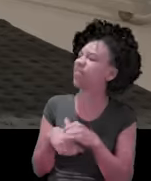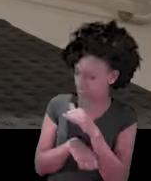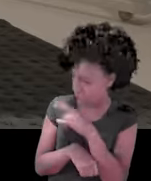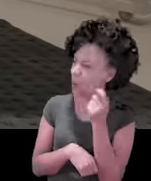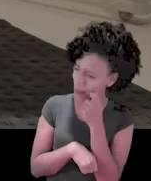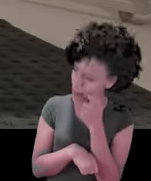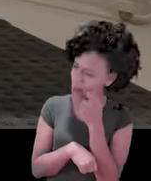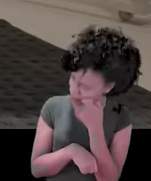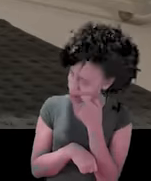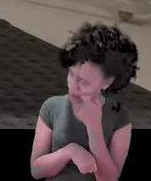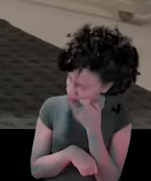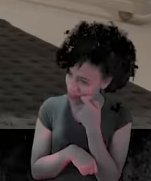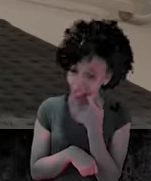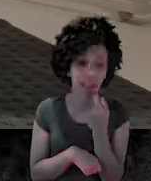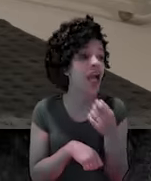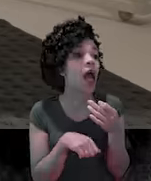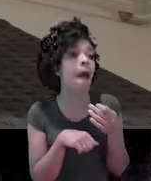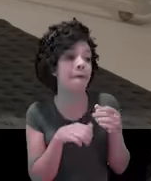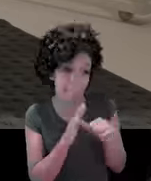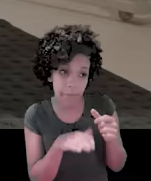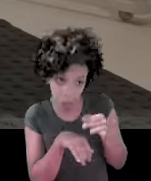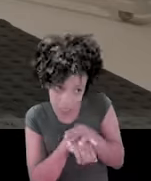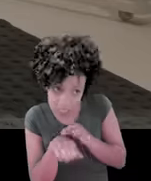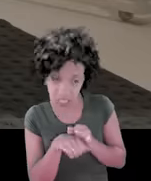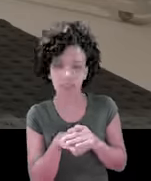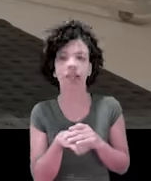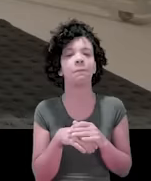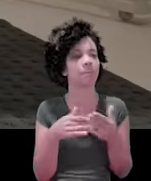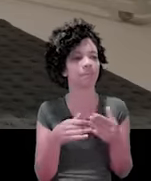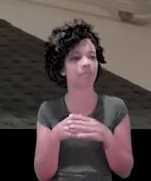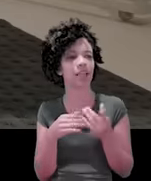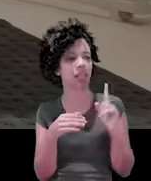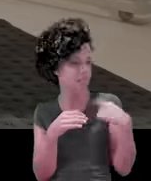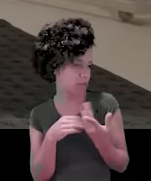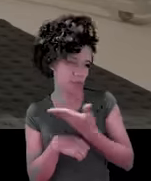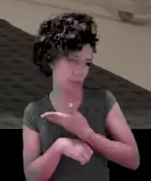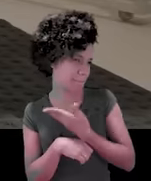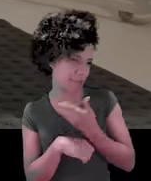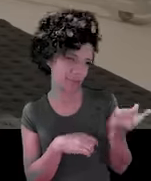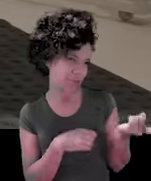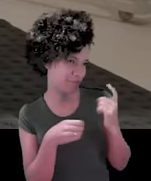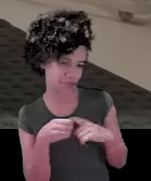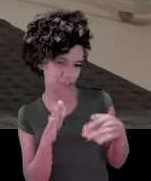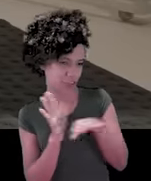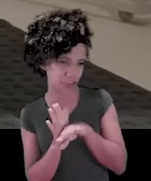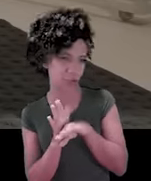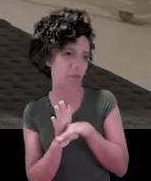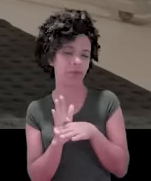avião que não é questão de velho por favor aí depois vem um brother dele do do